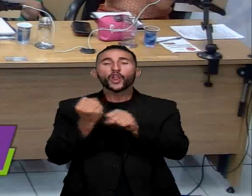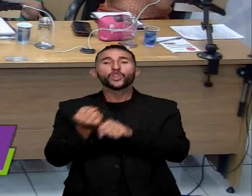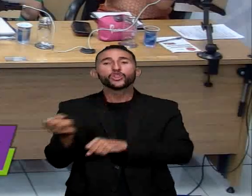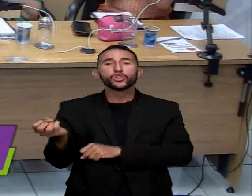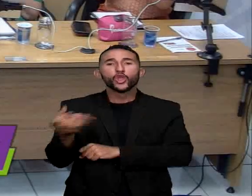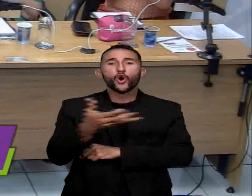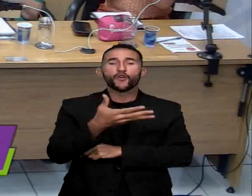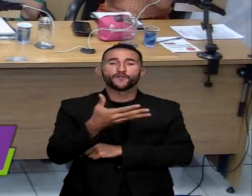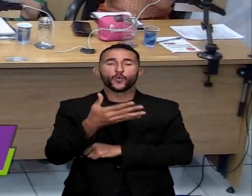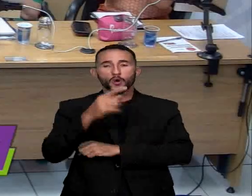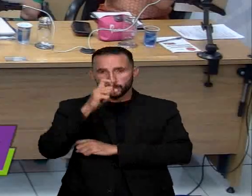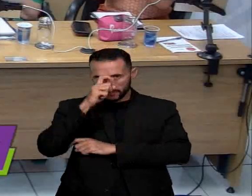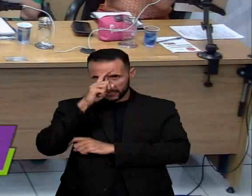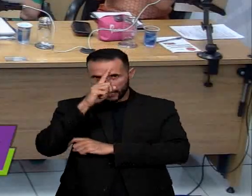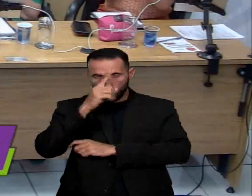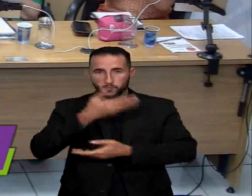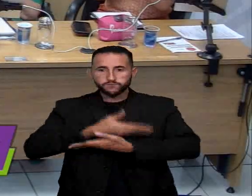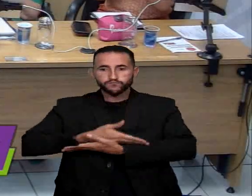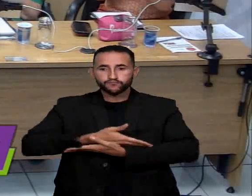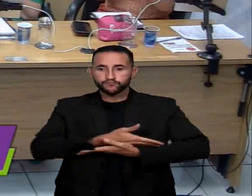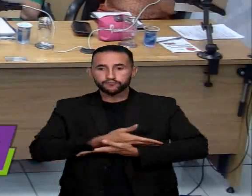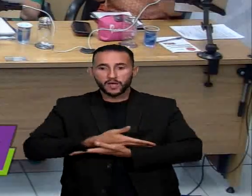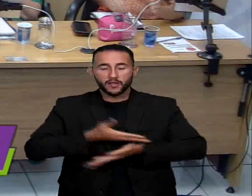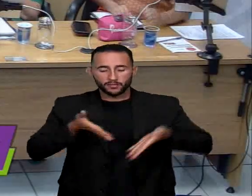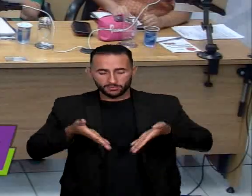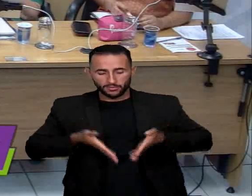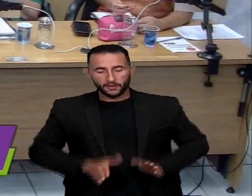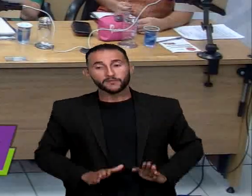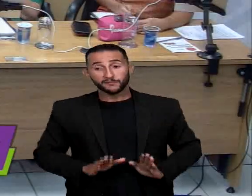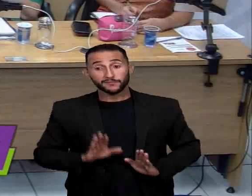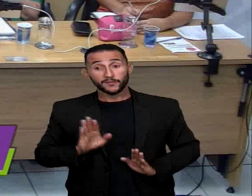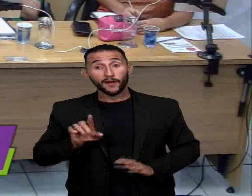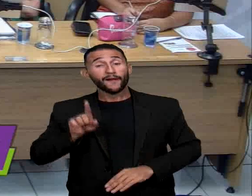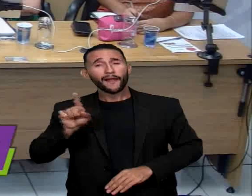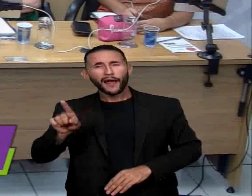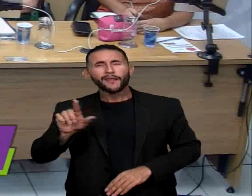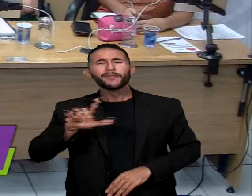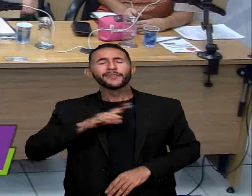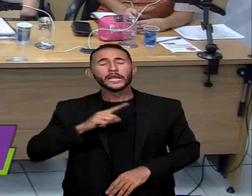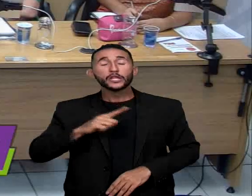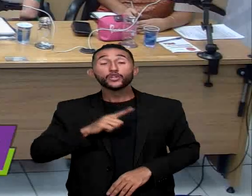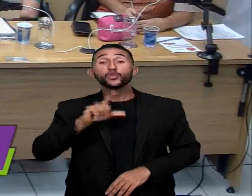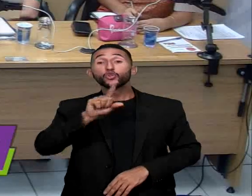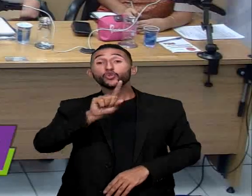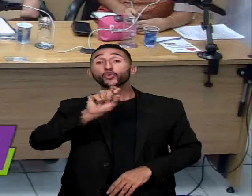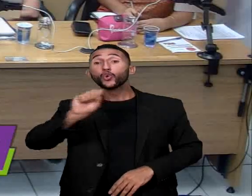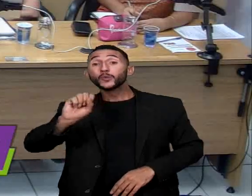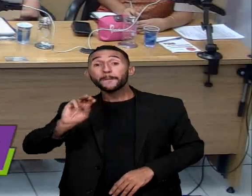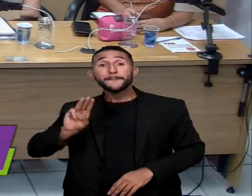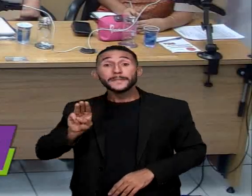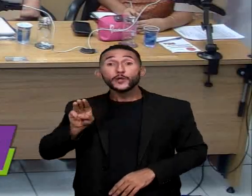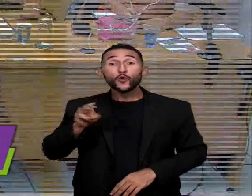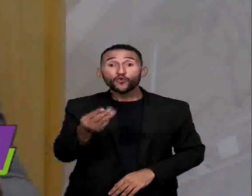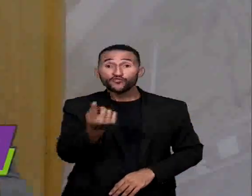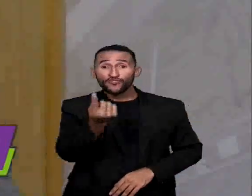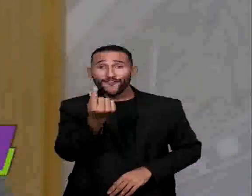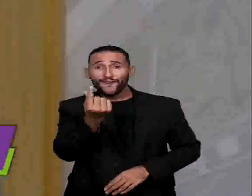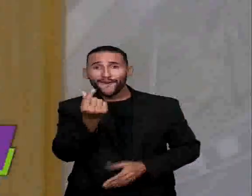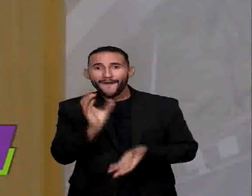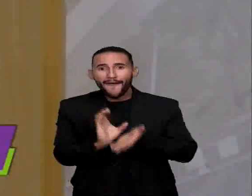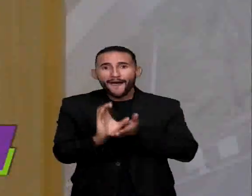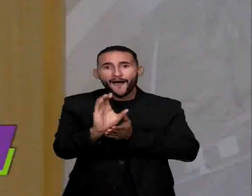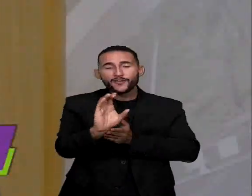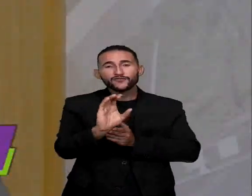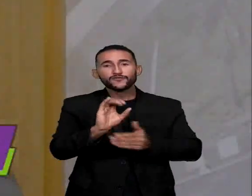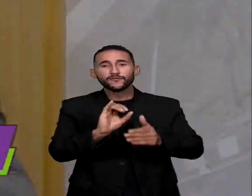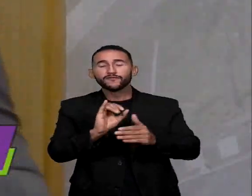reestruturada nessa primeira fase são mais de 18 milhões de reais de investimentos a gente tá